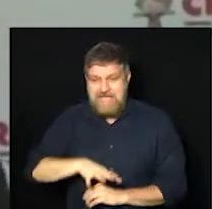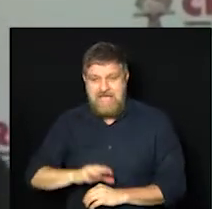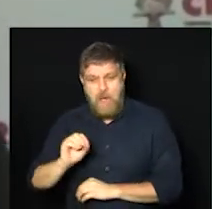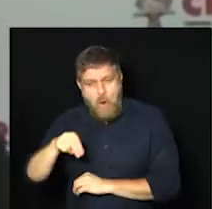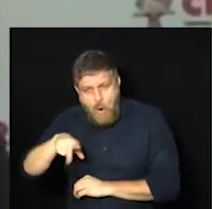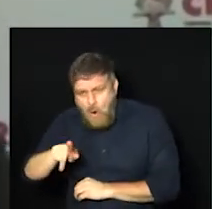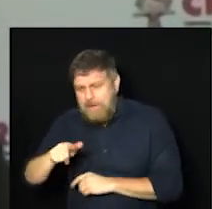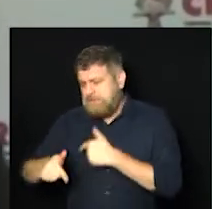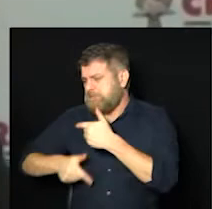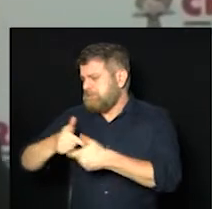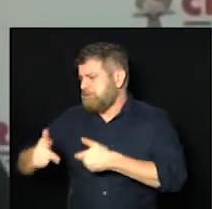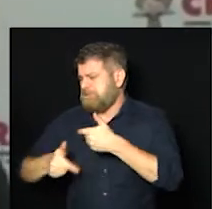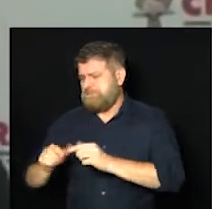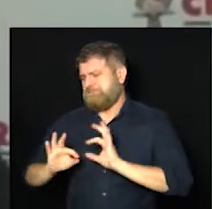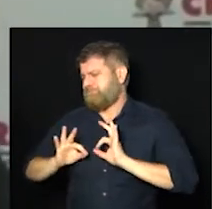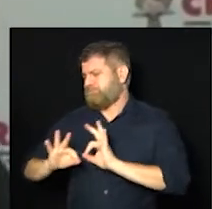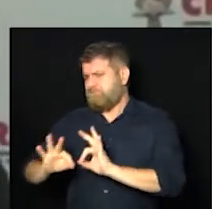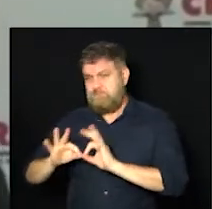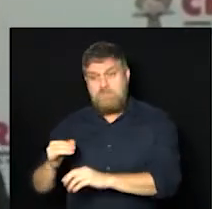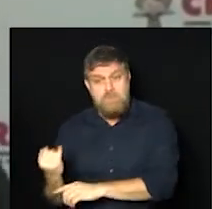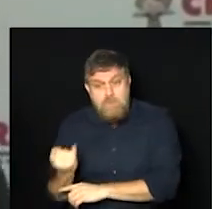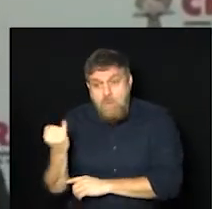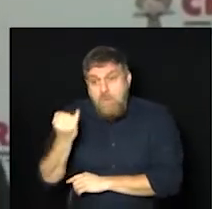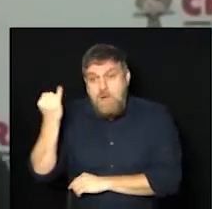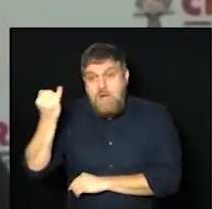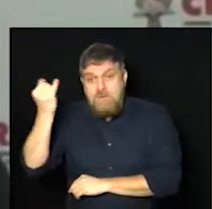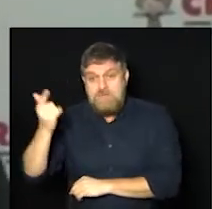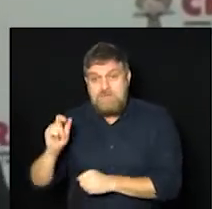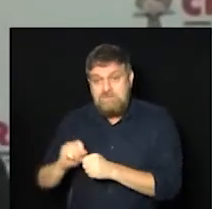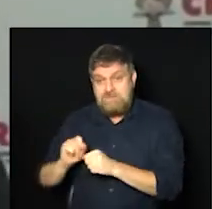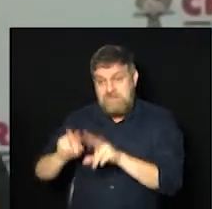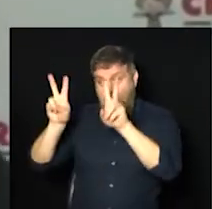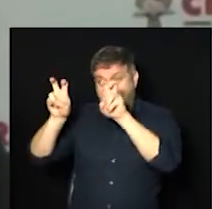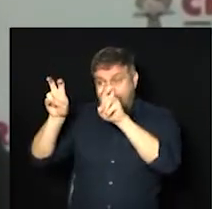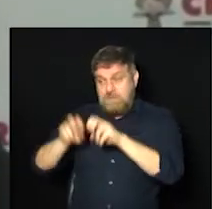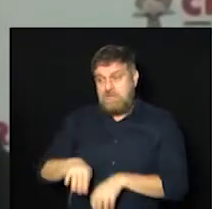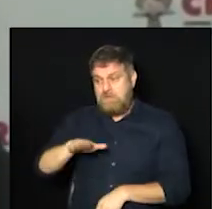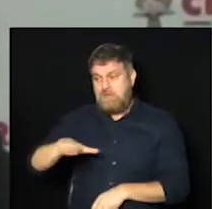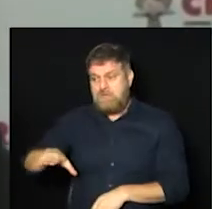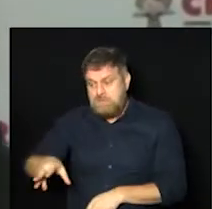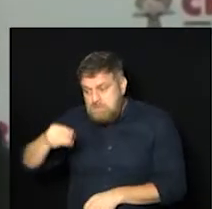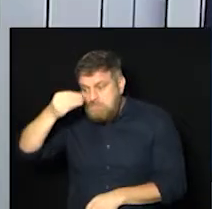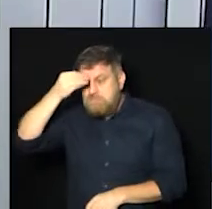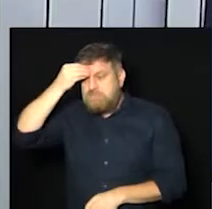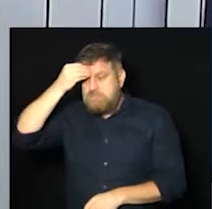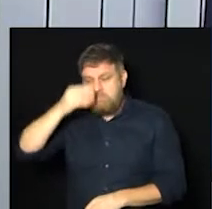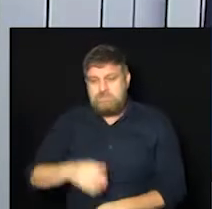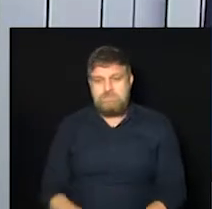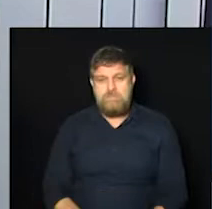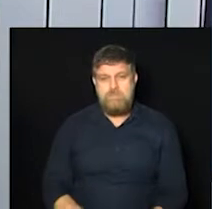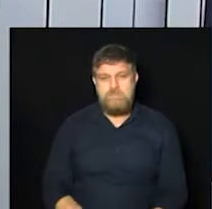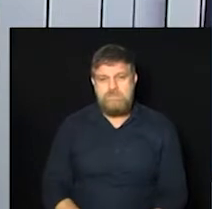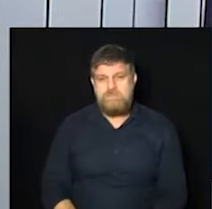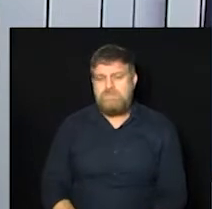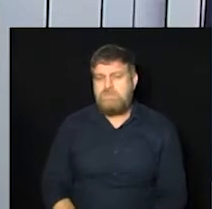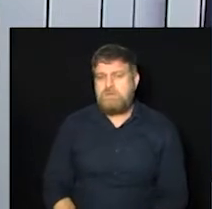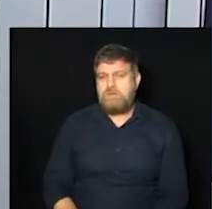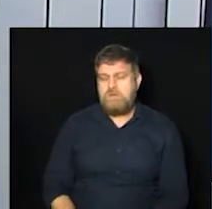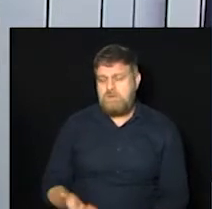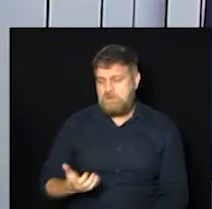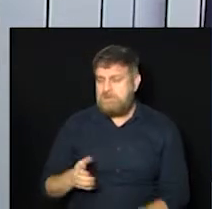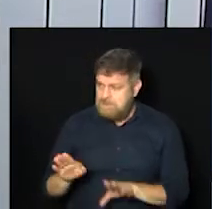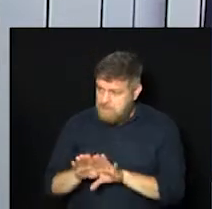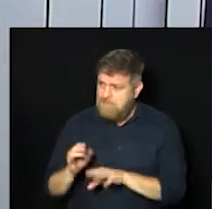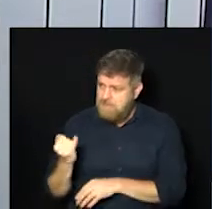com educadores sociais muito importantes, né, de trabalhar essas questões com crianças e adolescentes. Ô, Fabiana, é importante